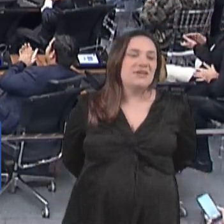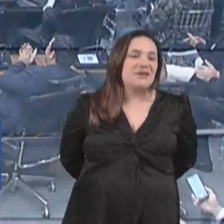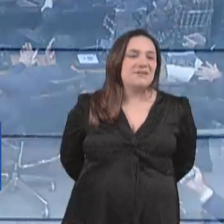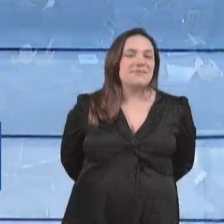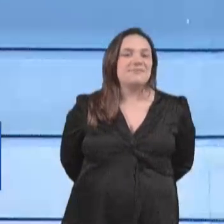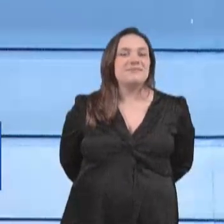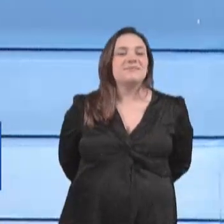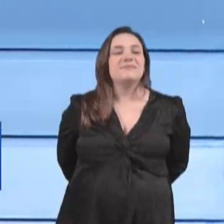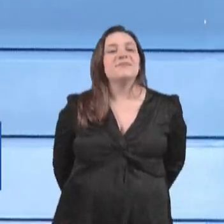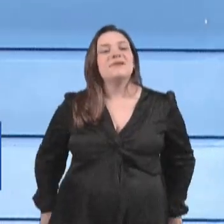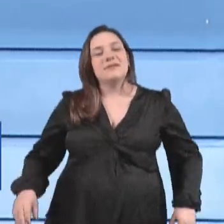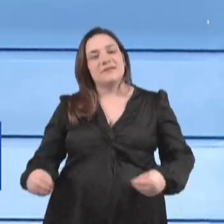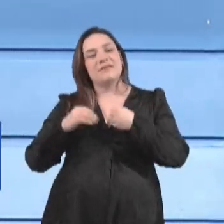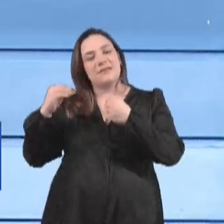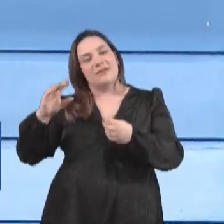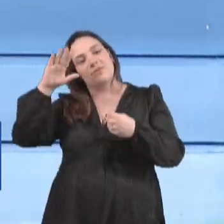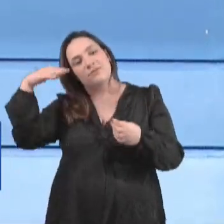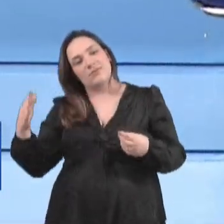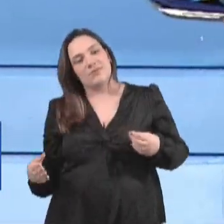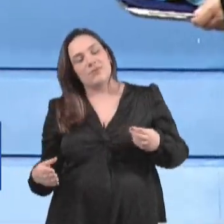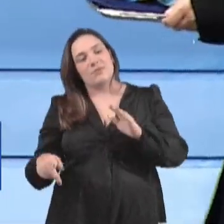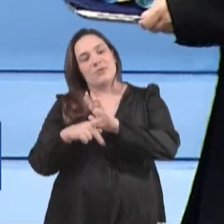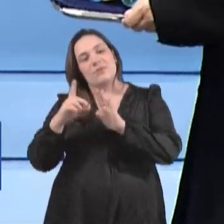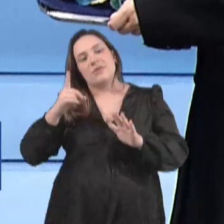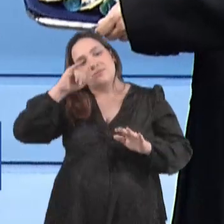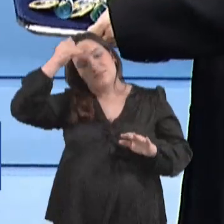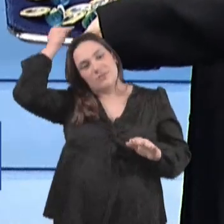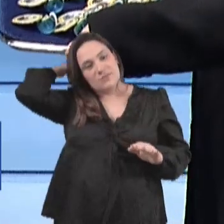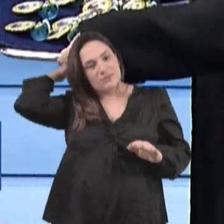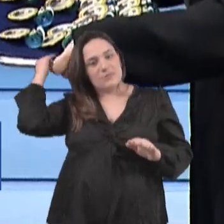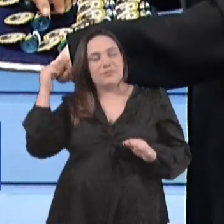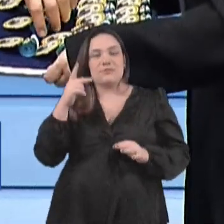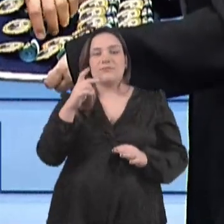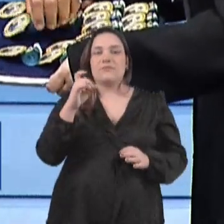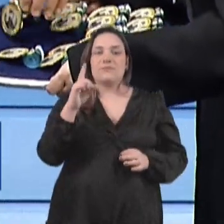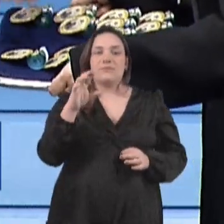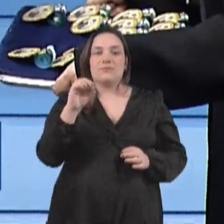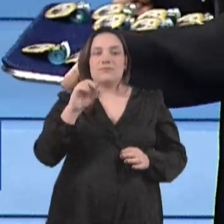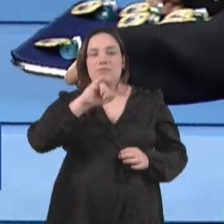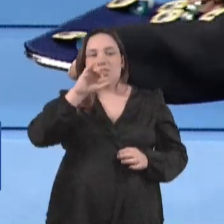pelo proponente deputado Júnior Mock a comenda Pedro José Rufino.